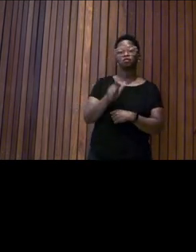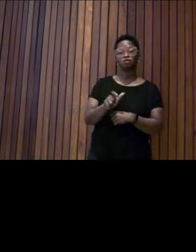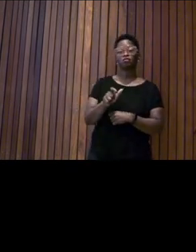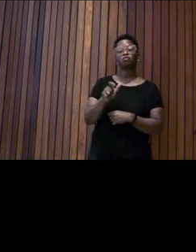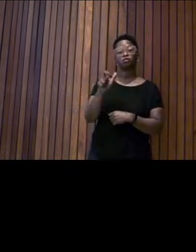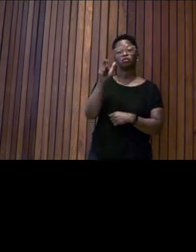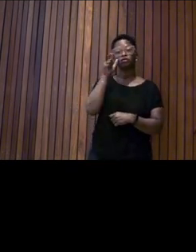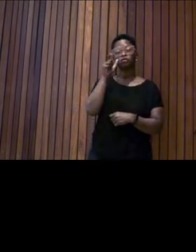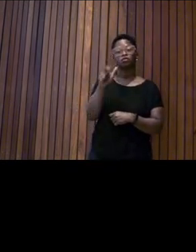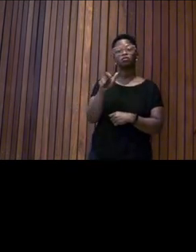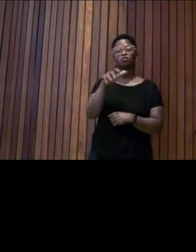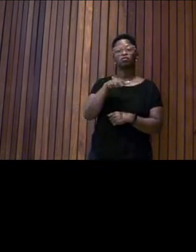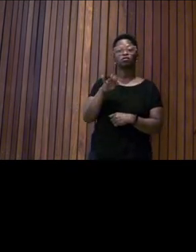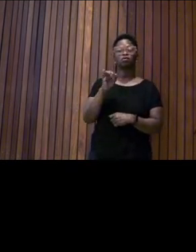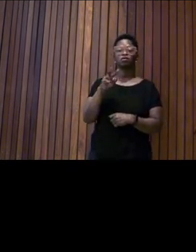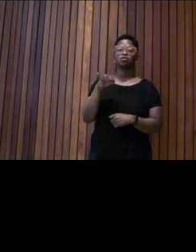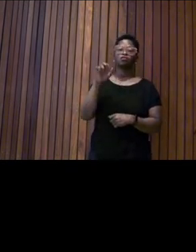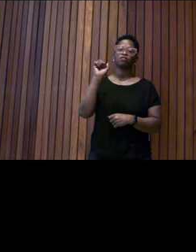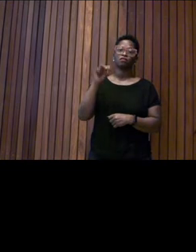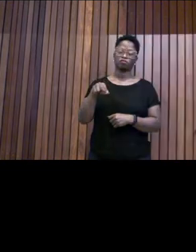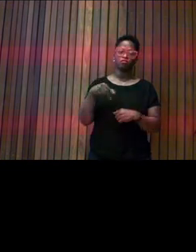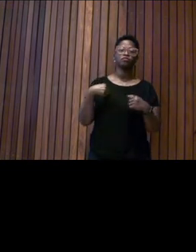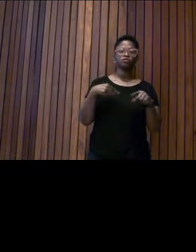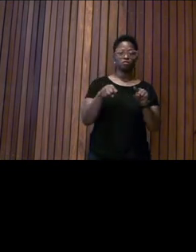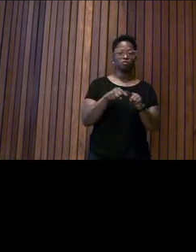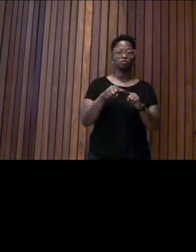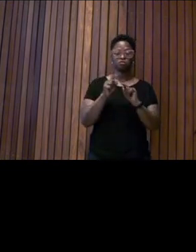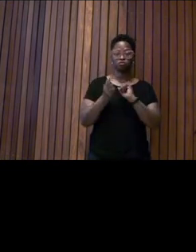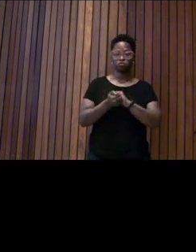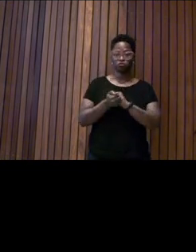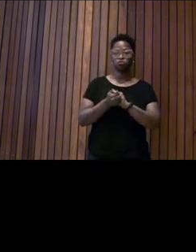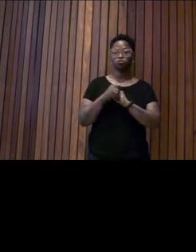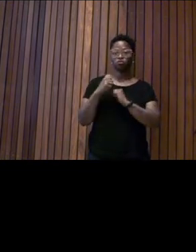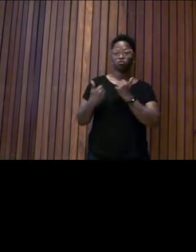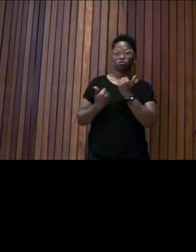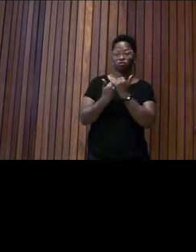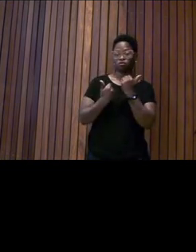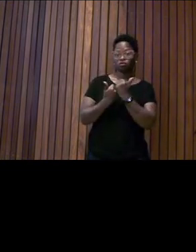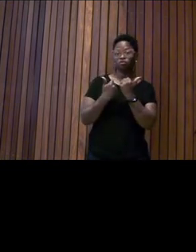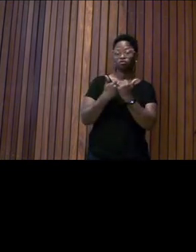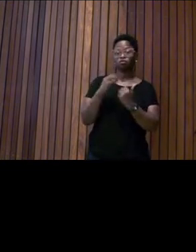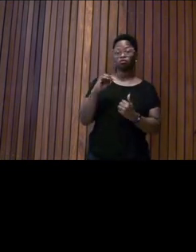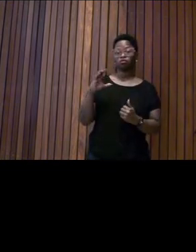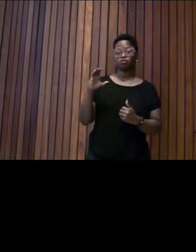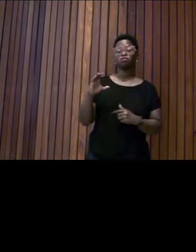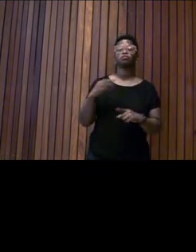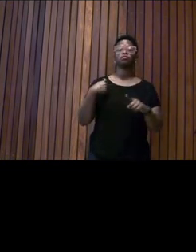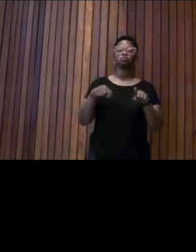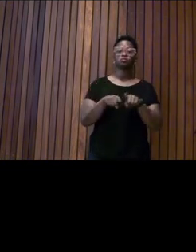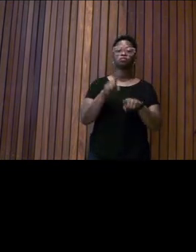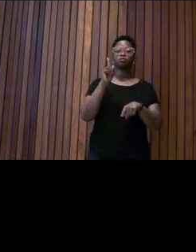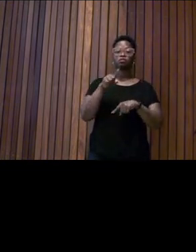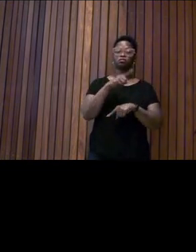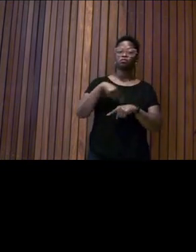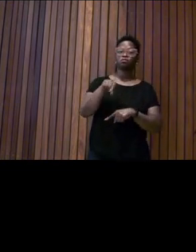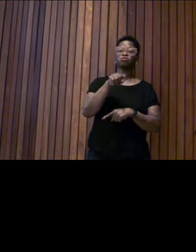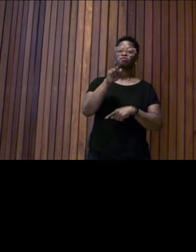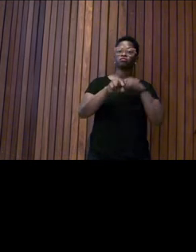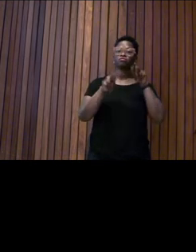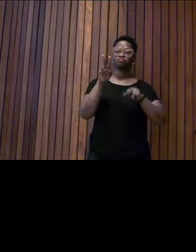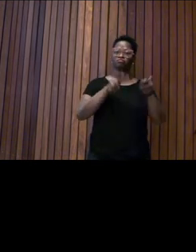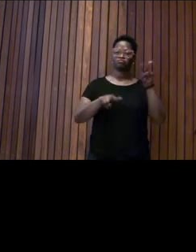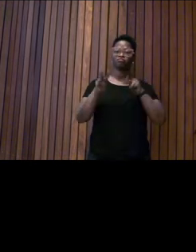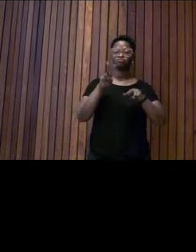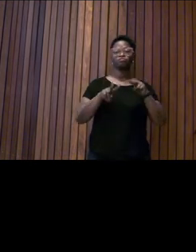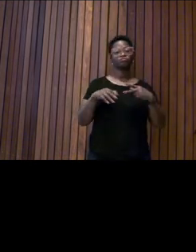desse programa, o Everton, né, que... né, aqui junto, assessorando a casa, sempre faz essa interface em relação aos audiovisuais. E,